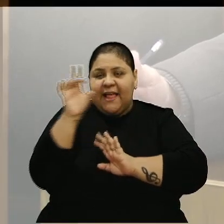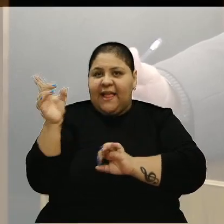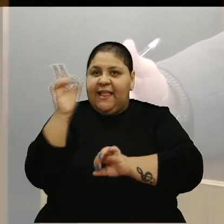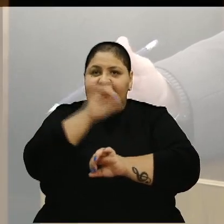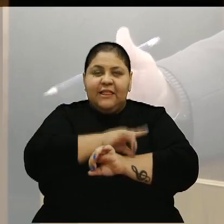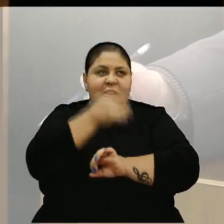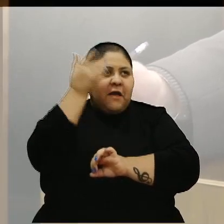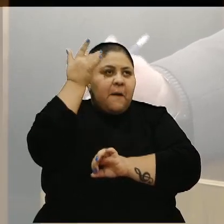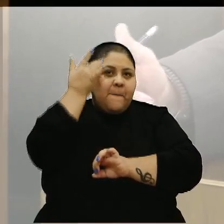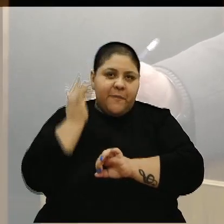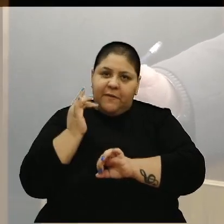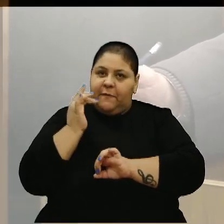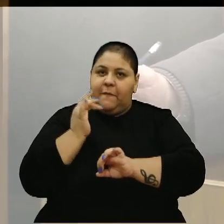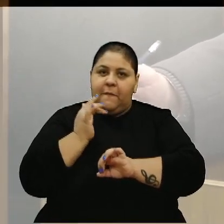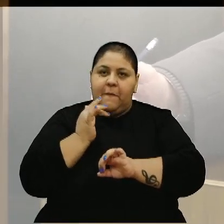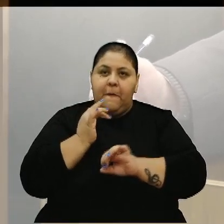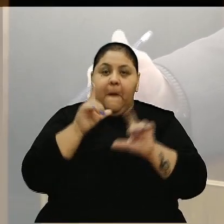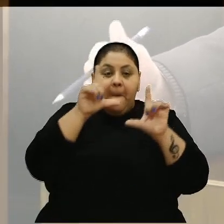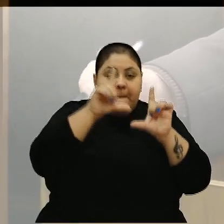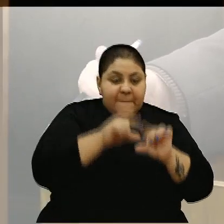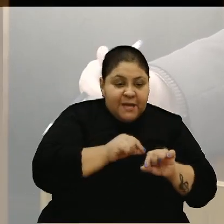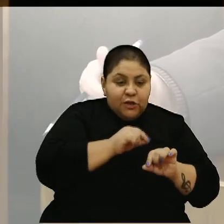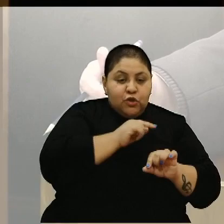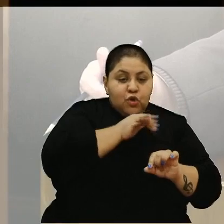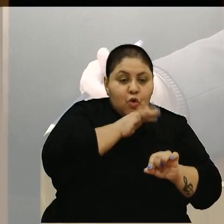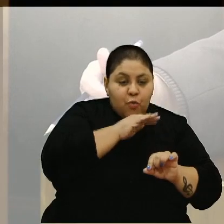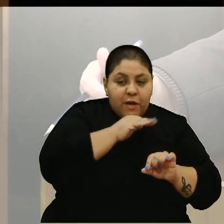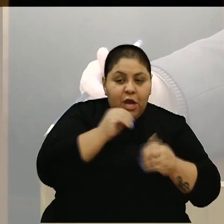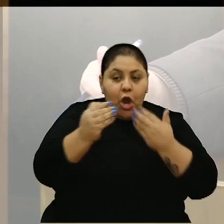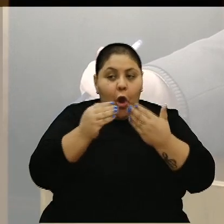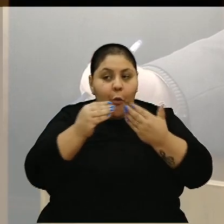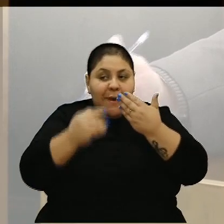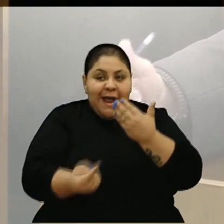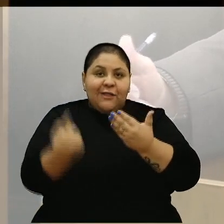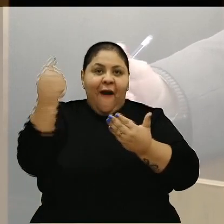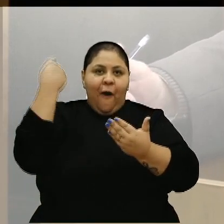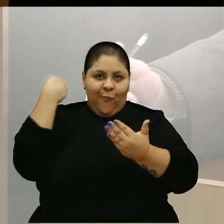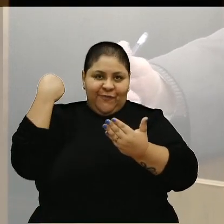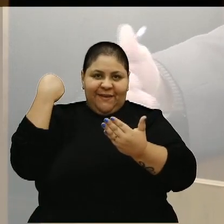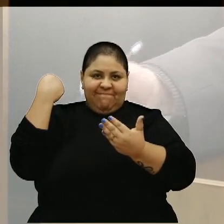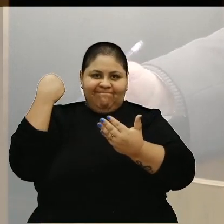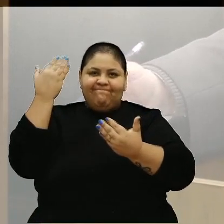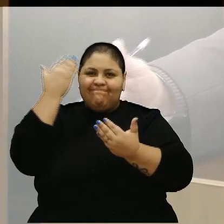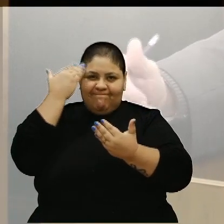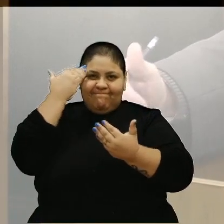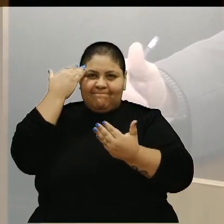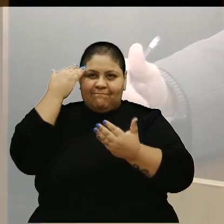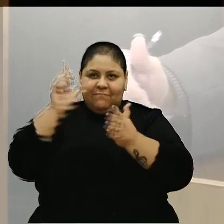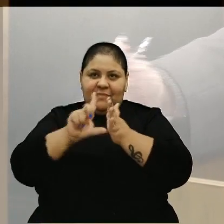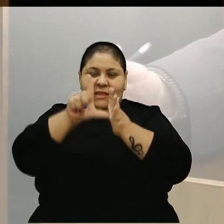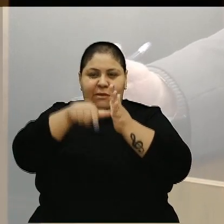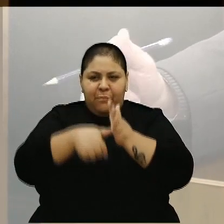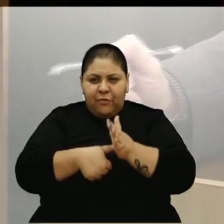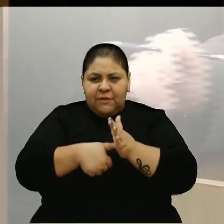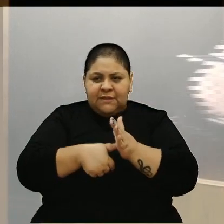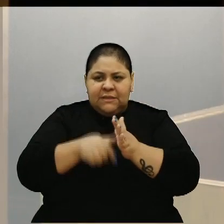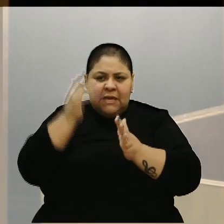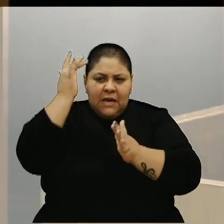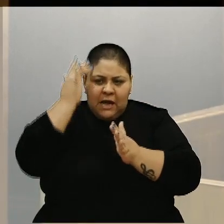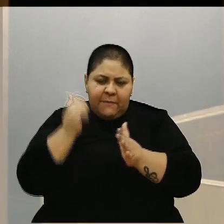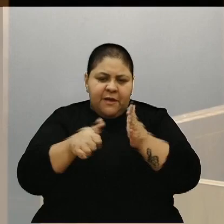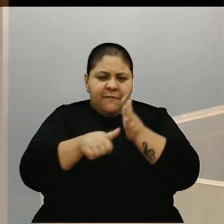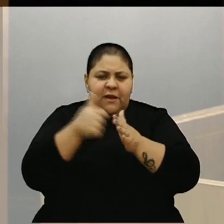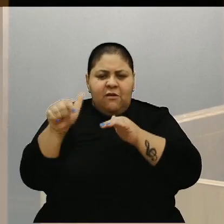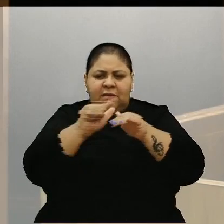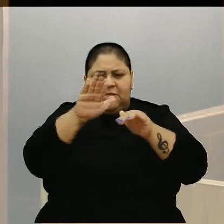amanhã, vai estar menos ruim do que ontem. Pense dessa forma para a gente ter energia. E depois da manhã vai estar melhor, semana que vem vai estar